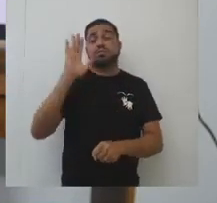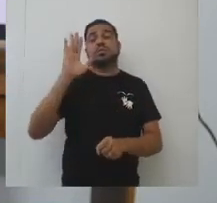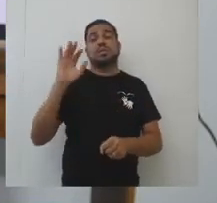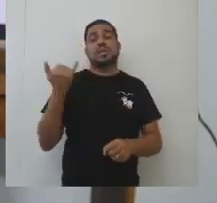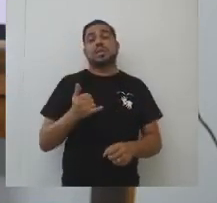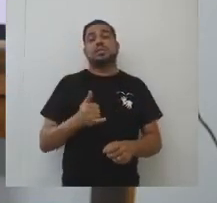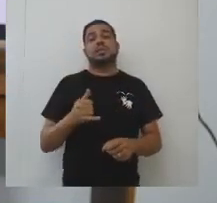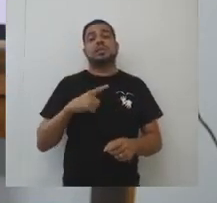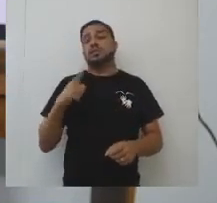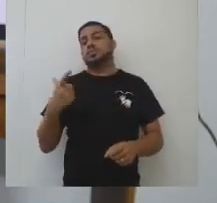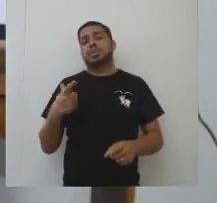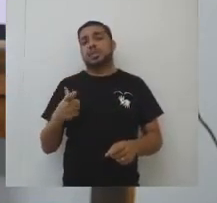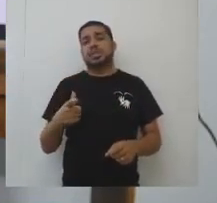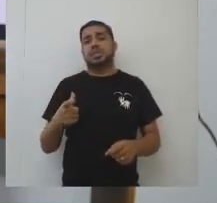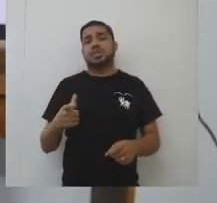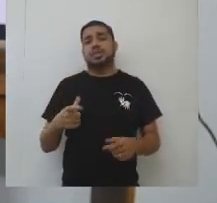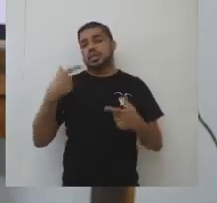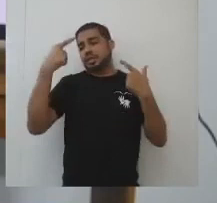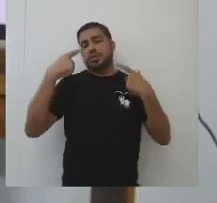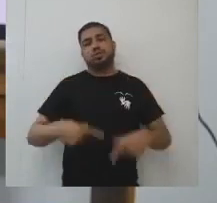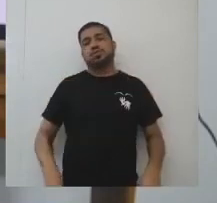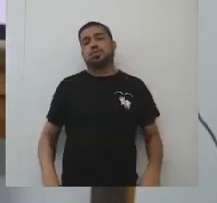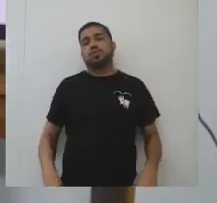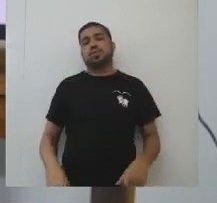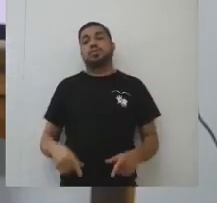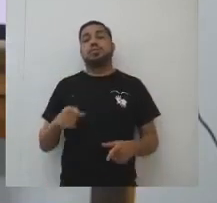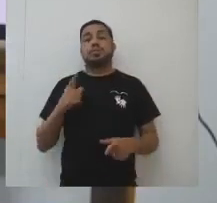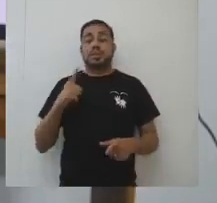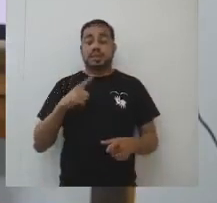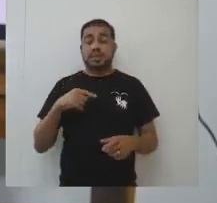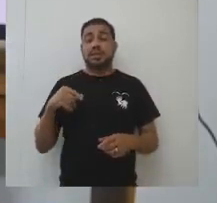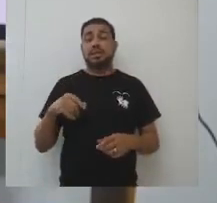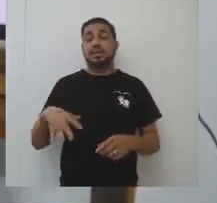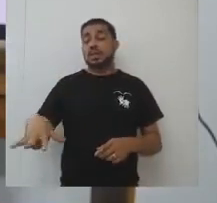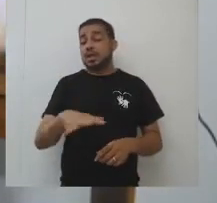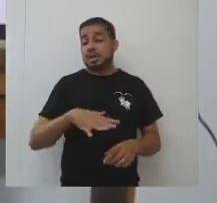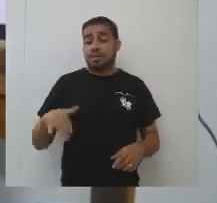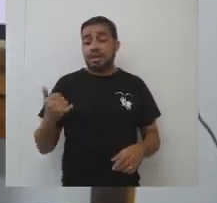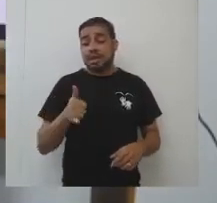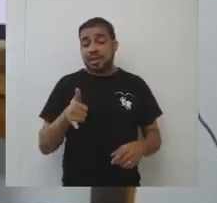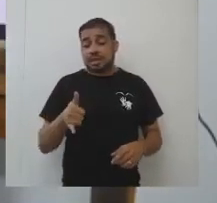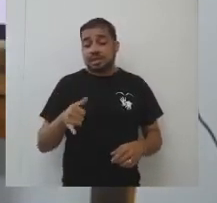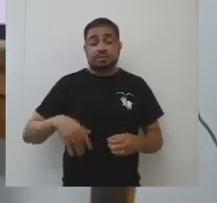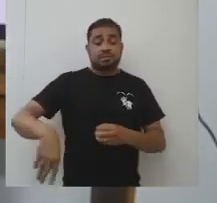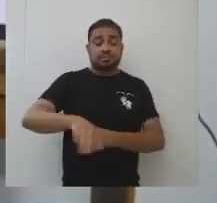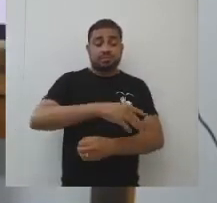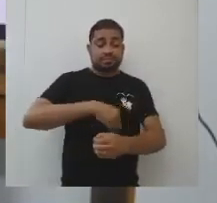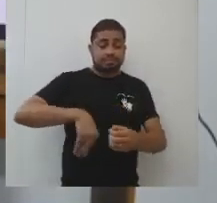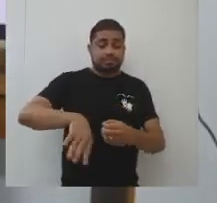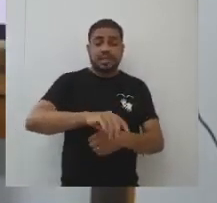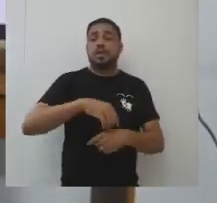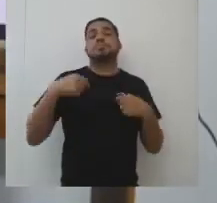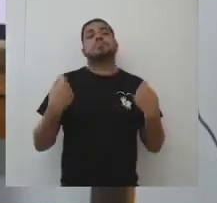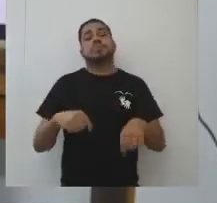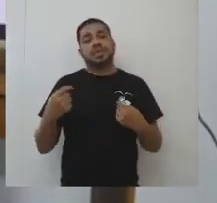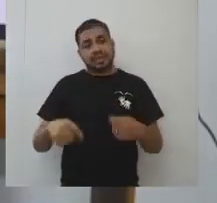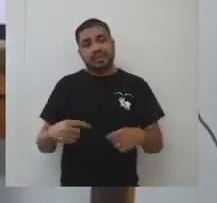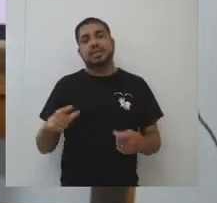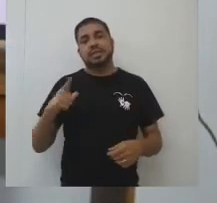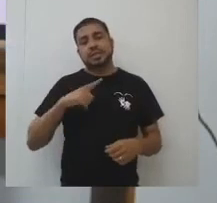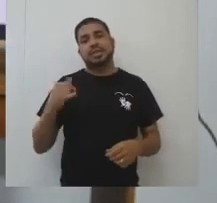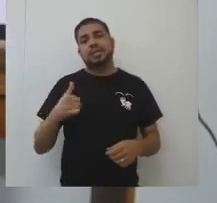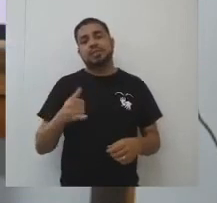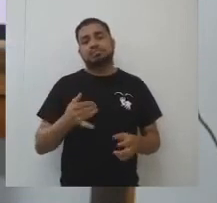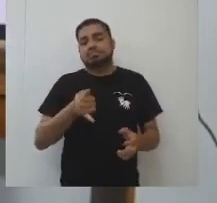campo elétrico de um corpo neutro. Para ter campo elétrico, para ele perturbar o meio ao seu redor, tem que ser um corpo eletrizado.